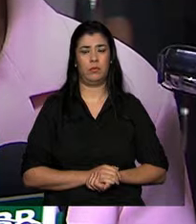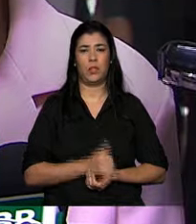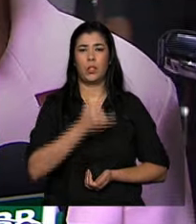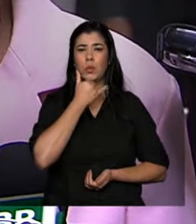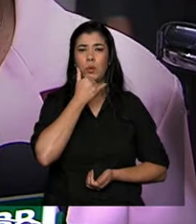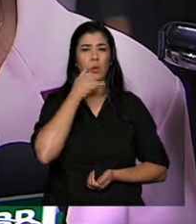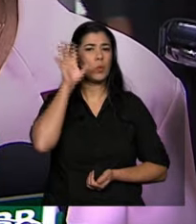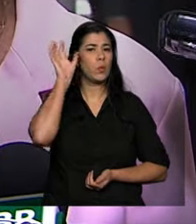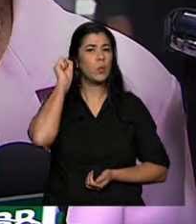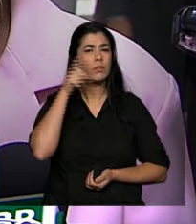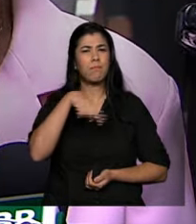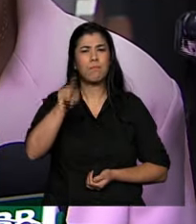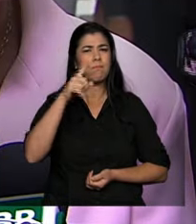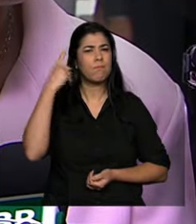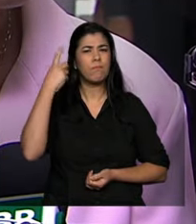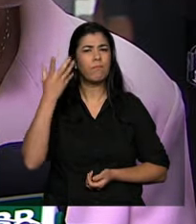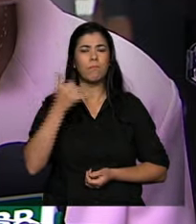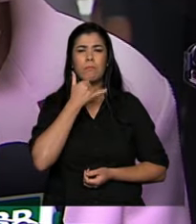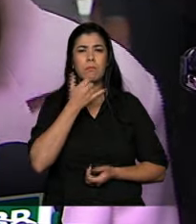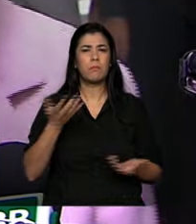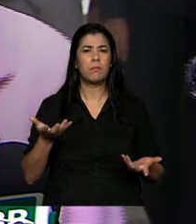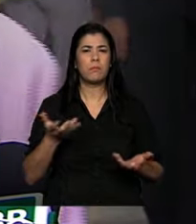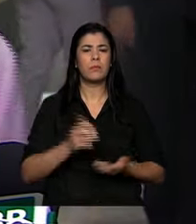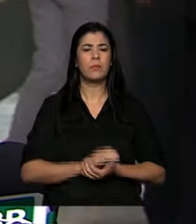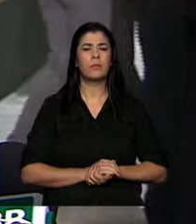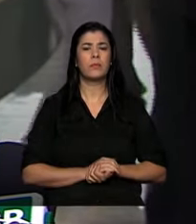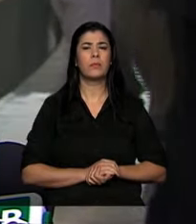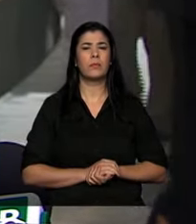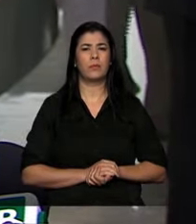escutando gente me desculpa qualquer trabalho